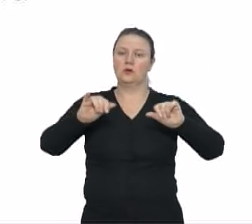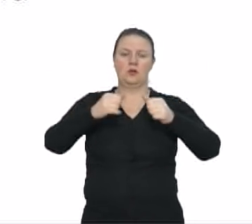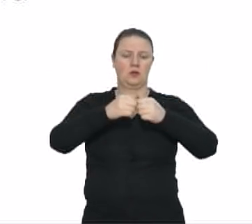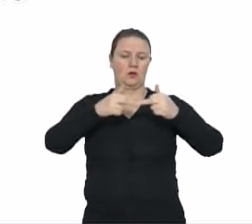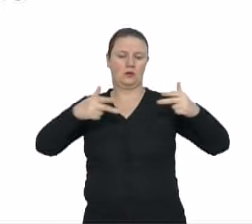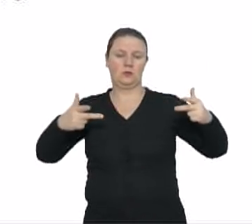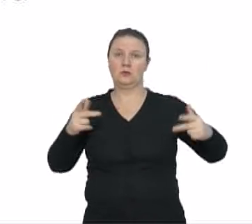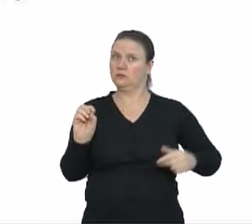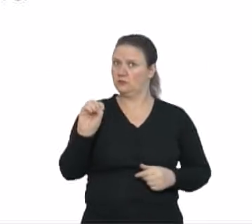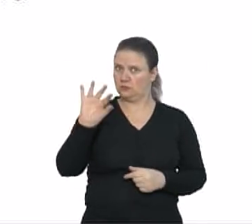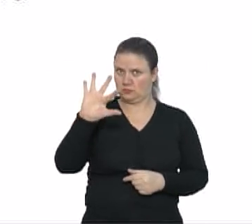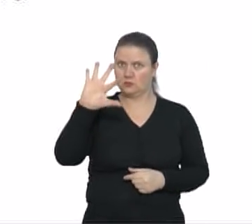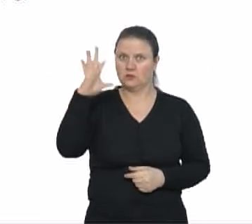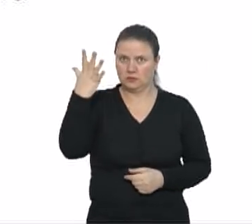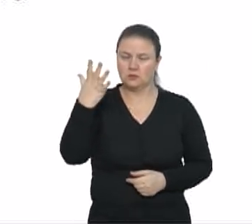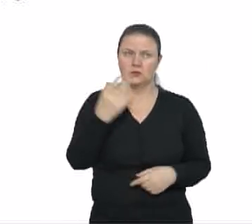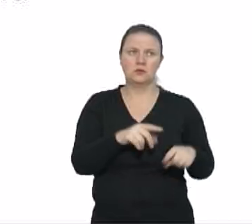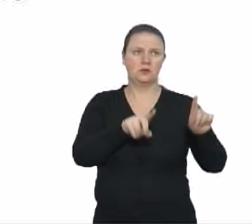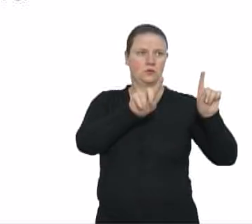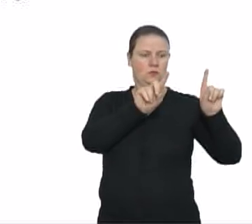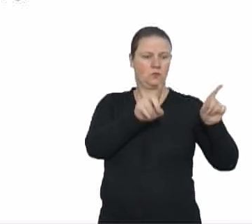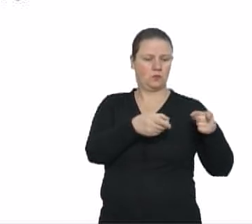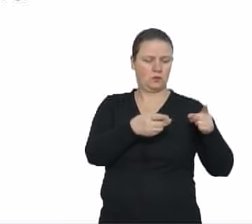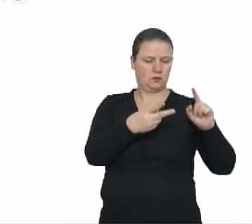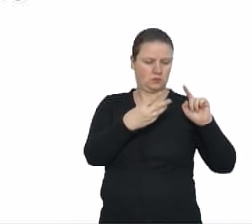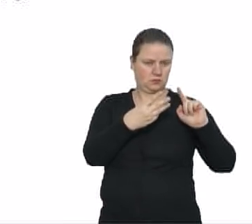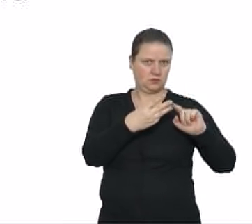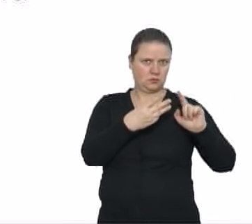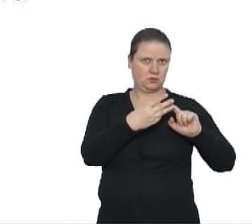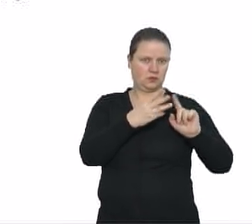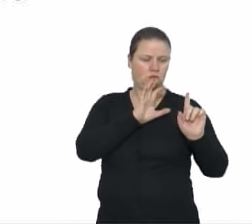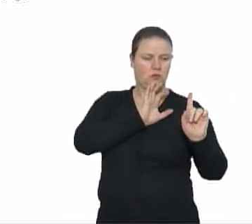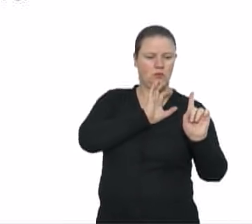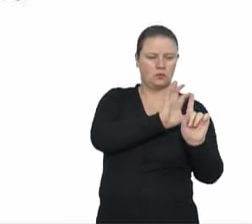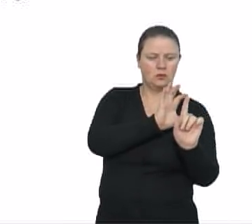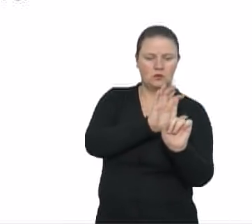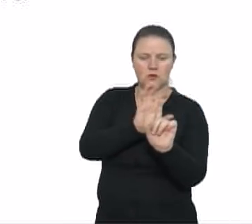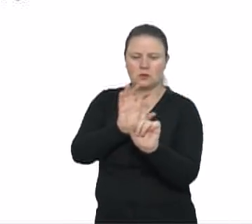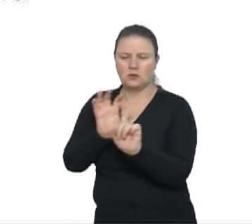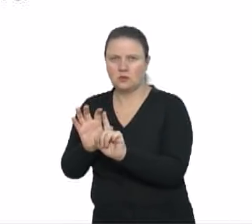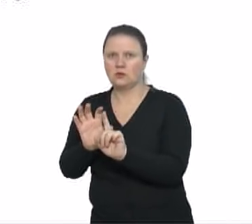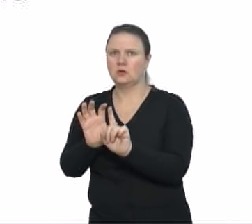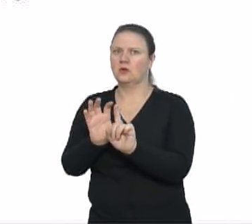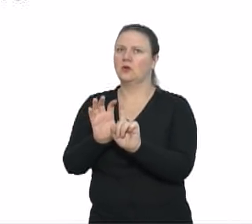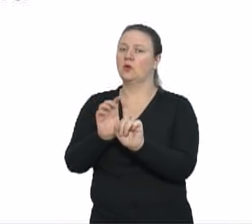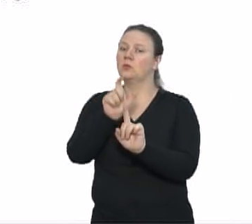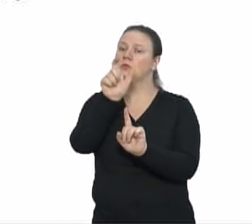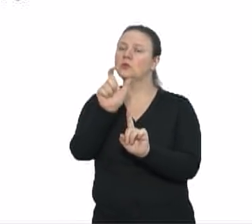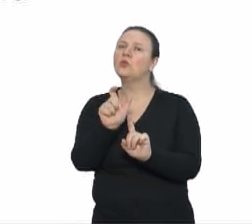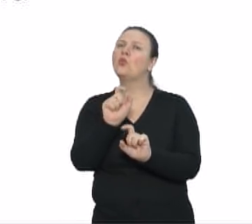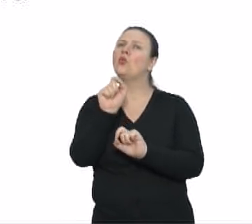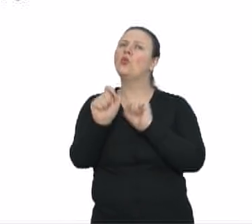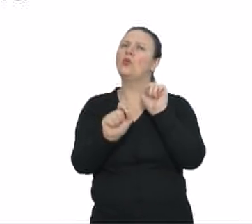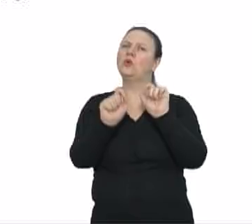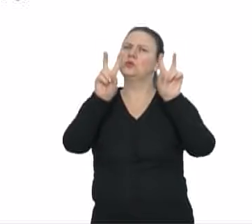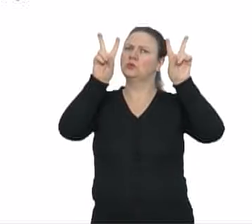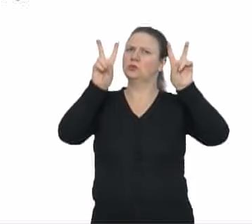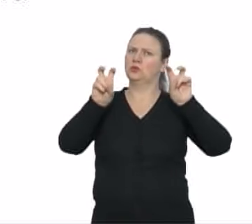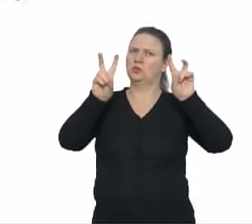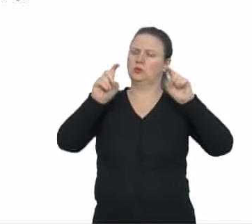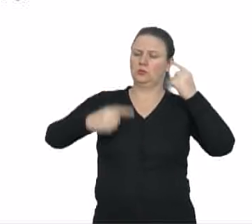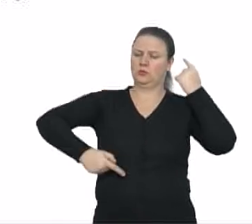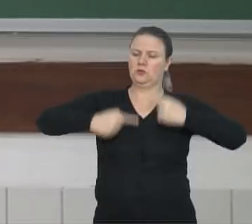fato ocorrido? Convencer alguém a respeito de um tema polêmico e de